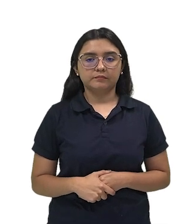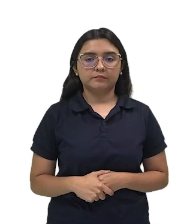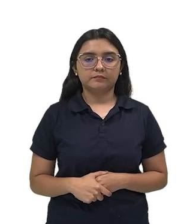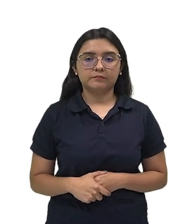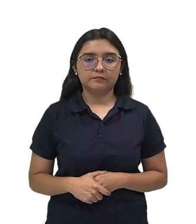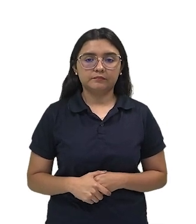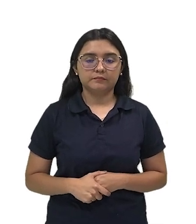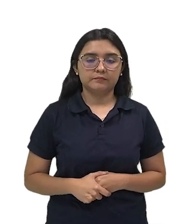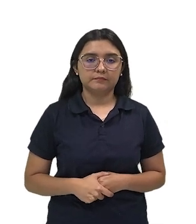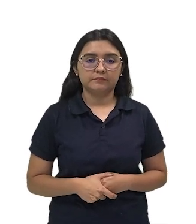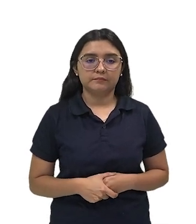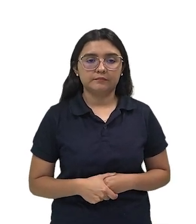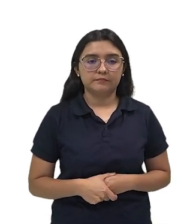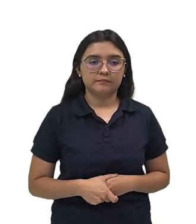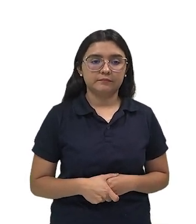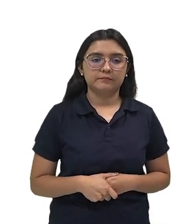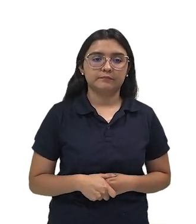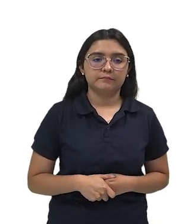supor que